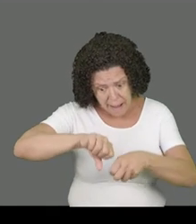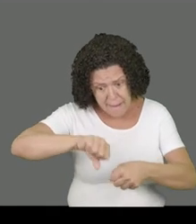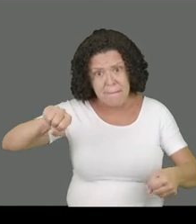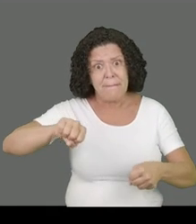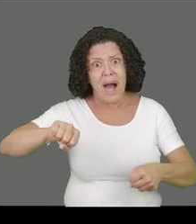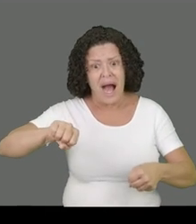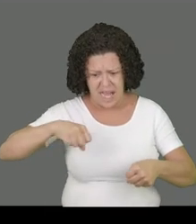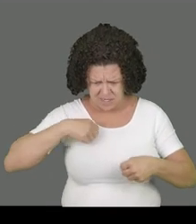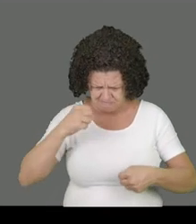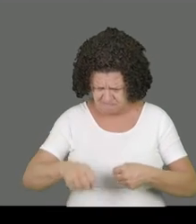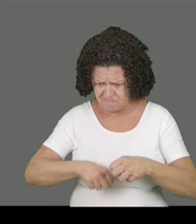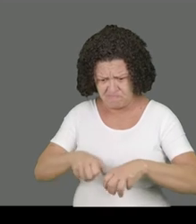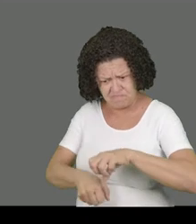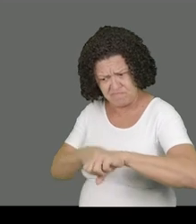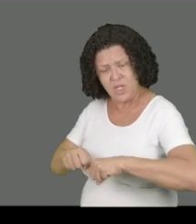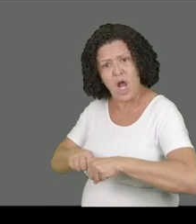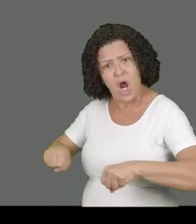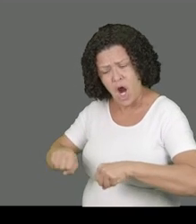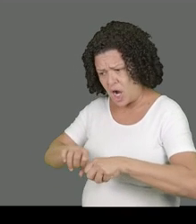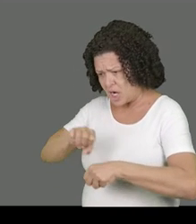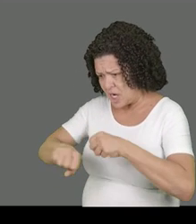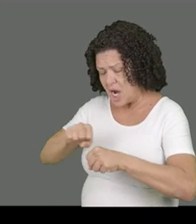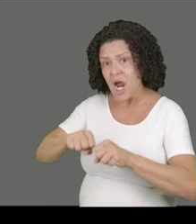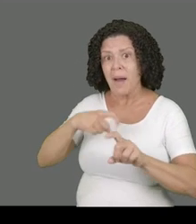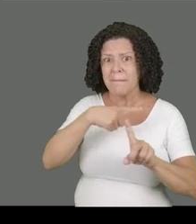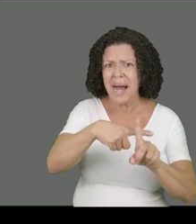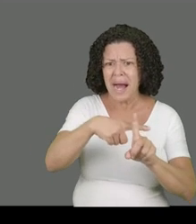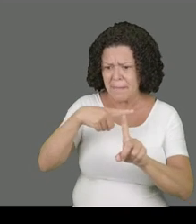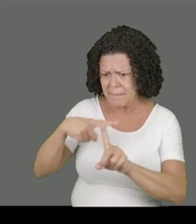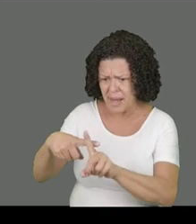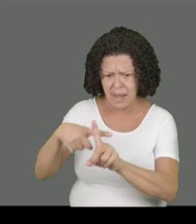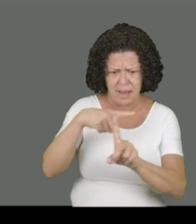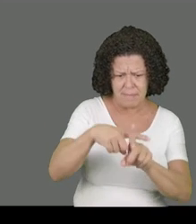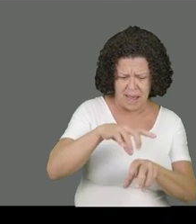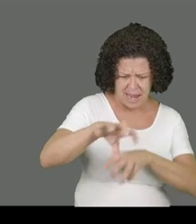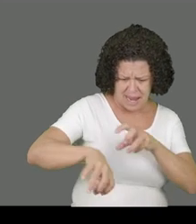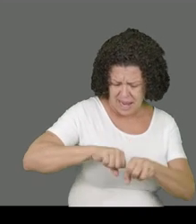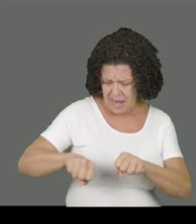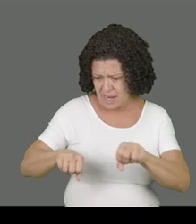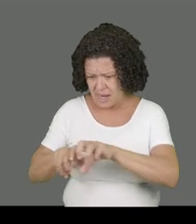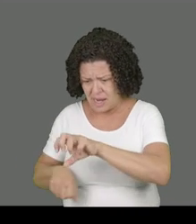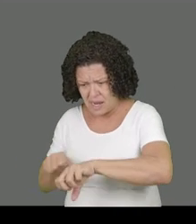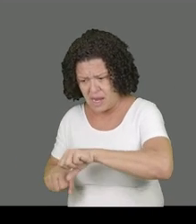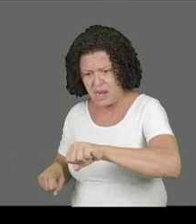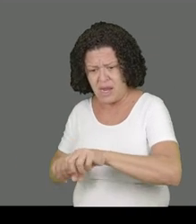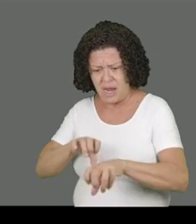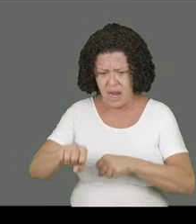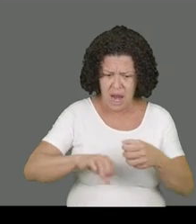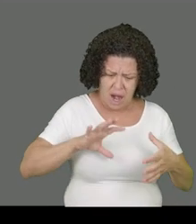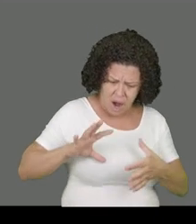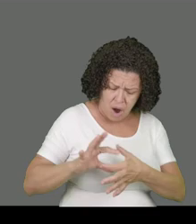onde amarrar a sua corda, atrelar a sua corda ao barco vizinho.